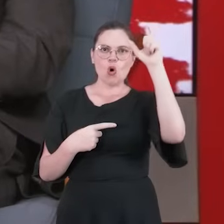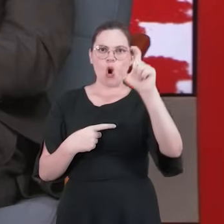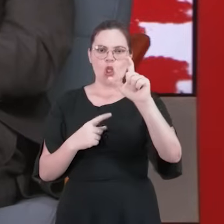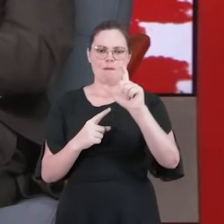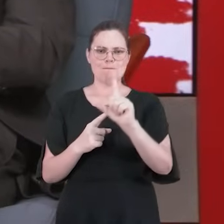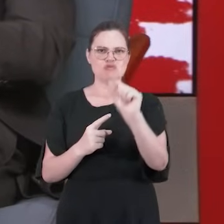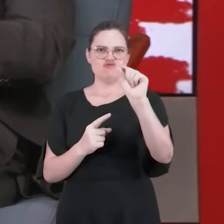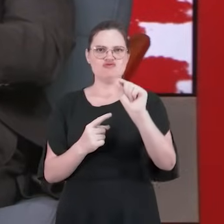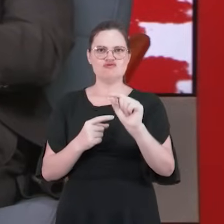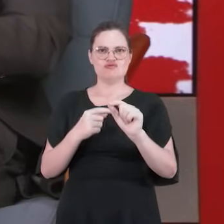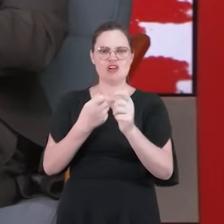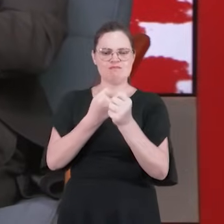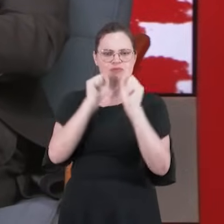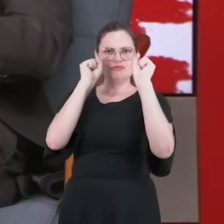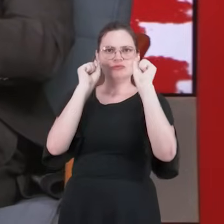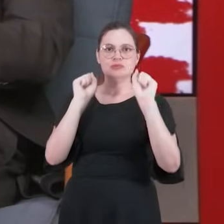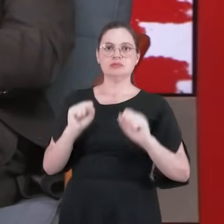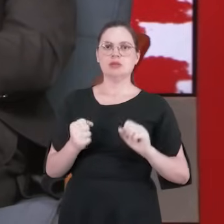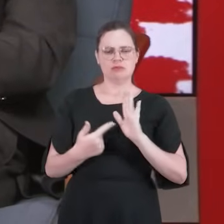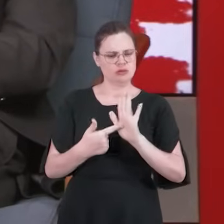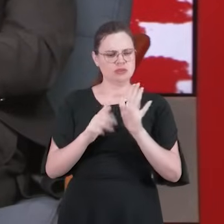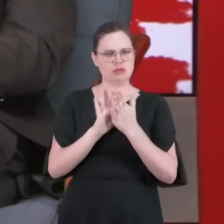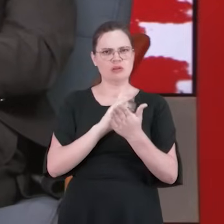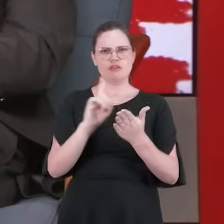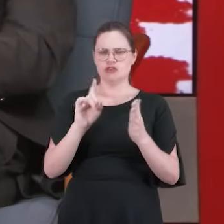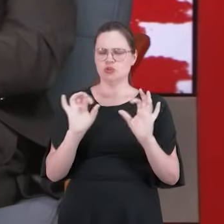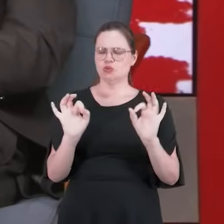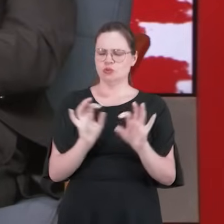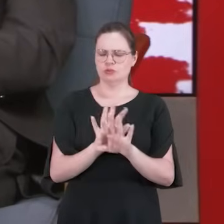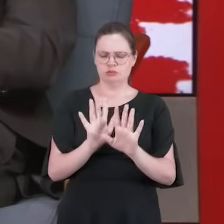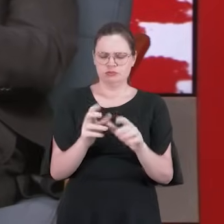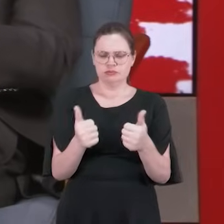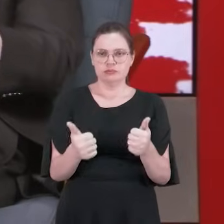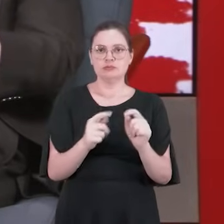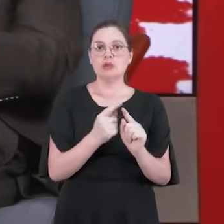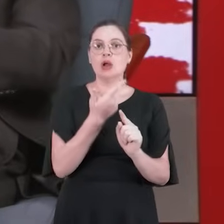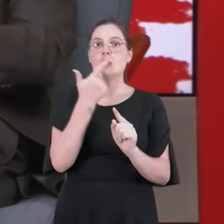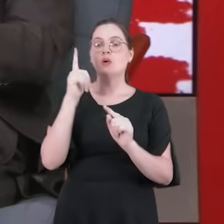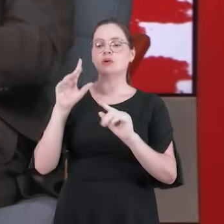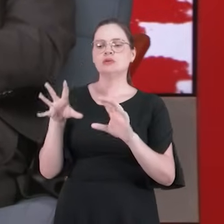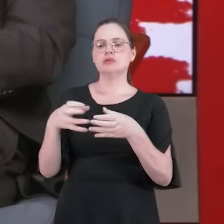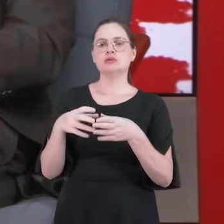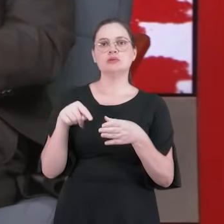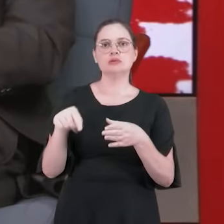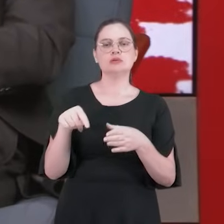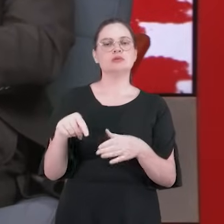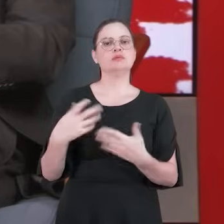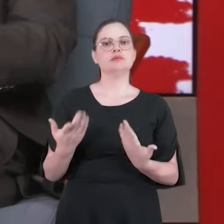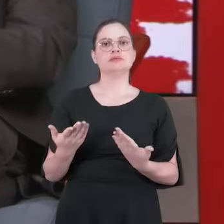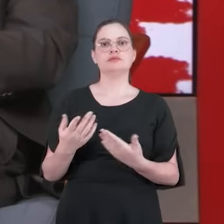demônios, citando até a Bíblia e tudo mais. Outros grupos